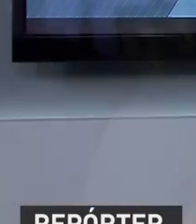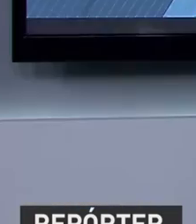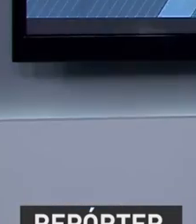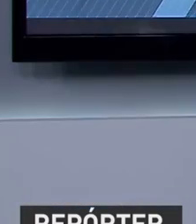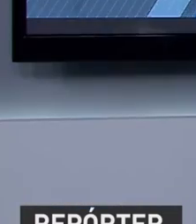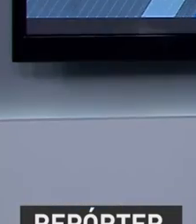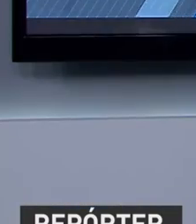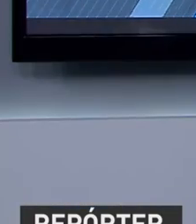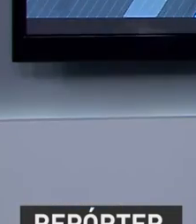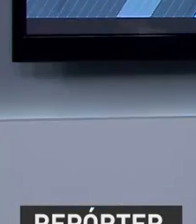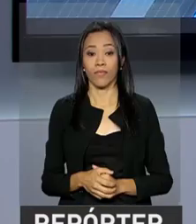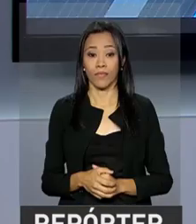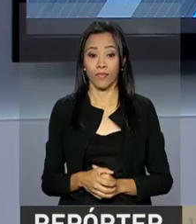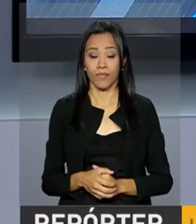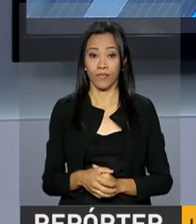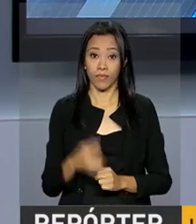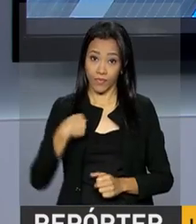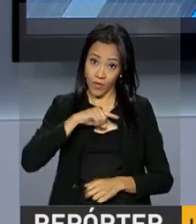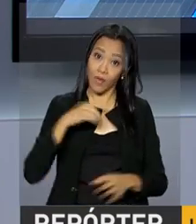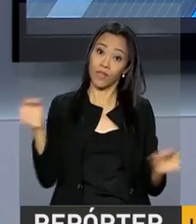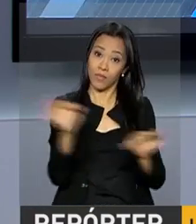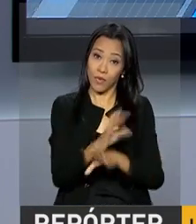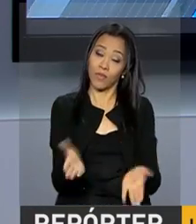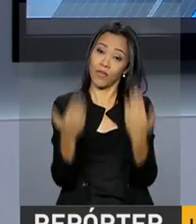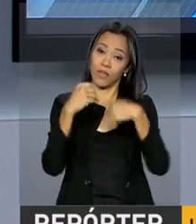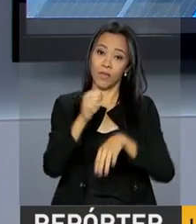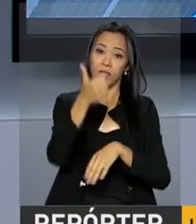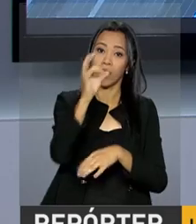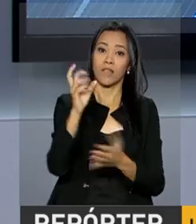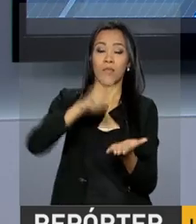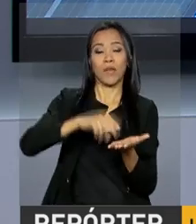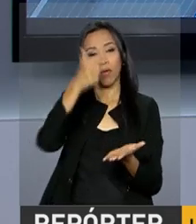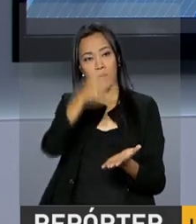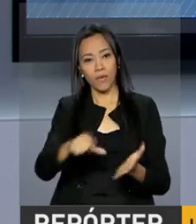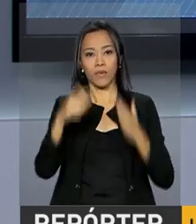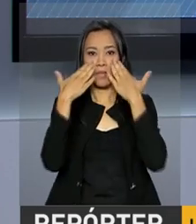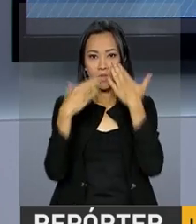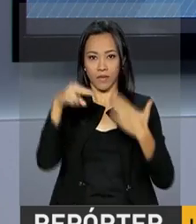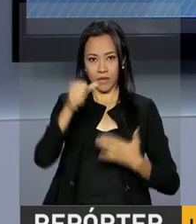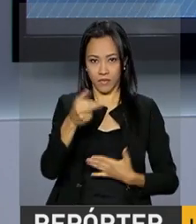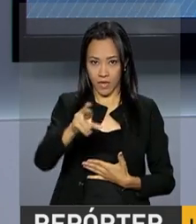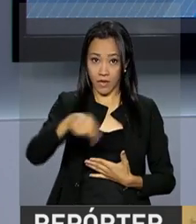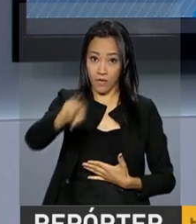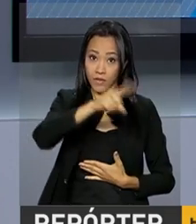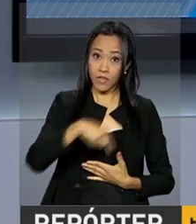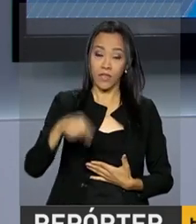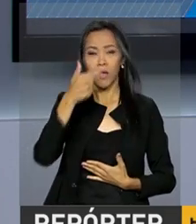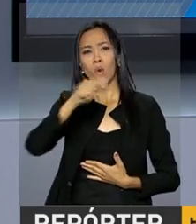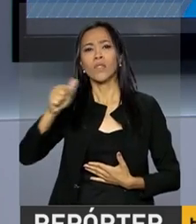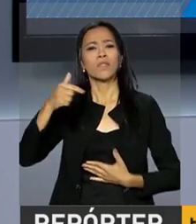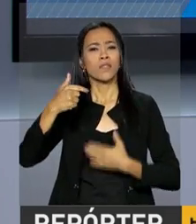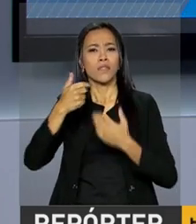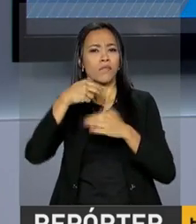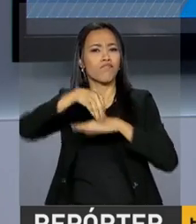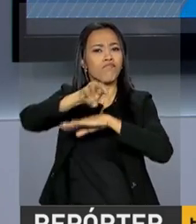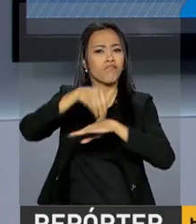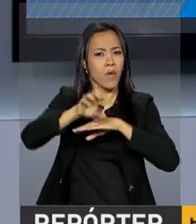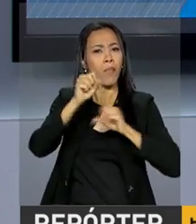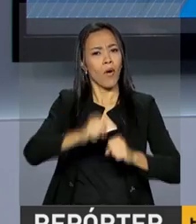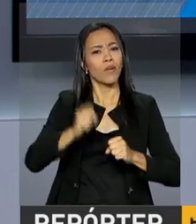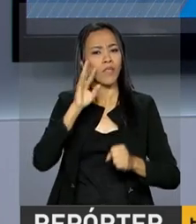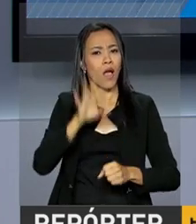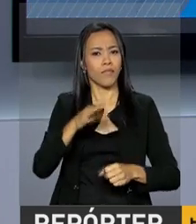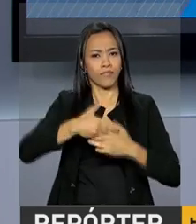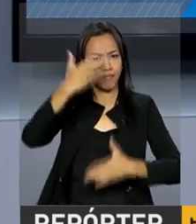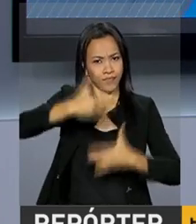mesmo a gente fica por aqui Voltamos às 10 da manhã na próxima edição do repórter NBR outras notícias você acompanha também nas